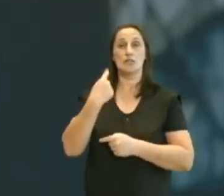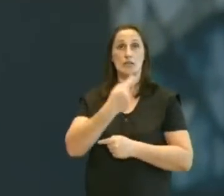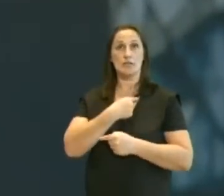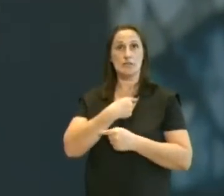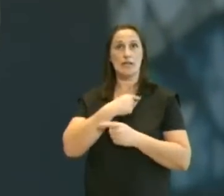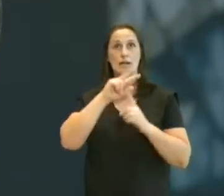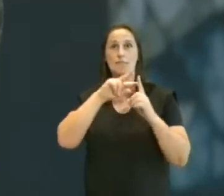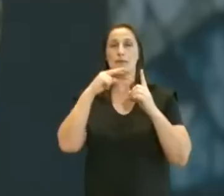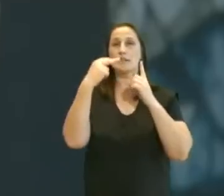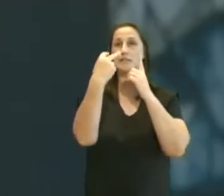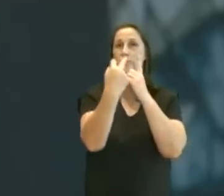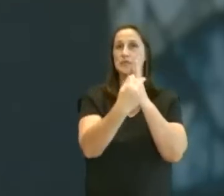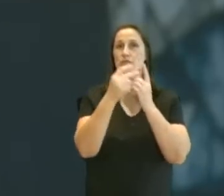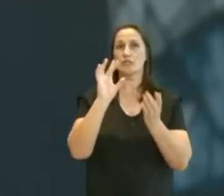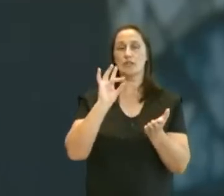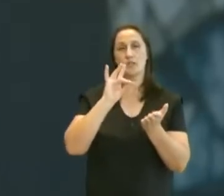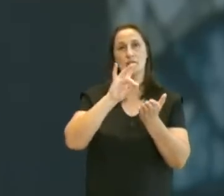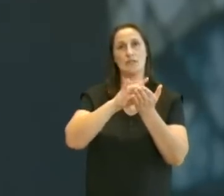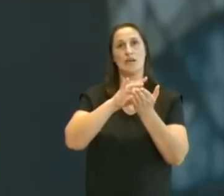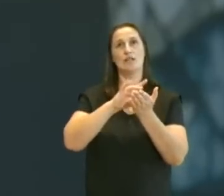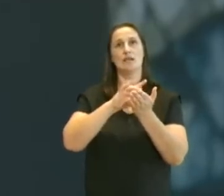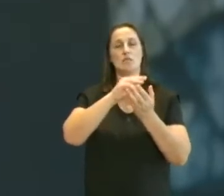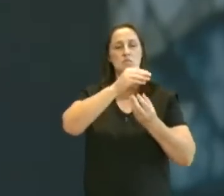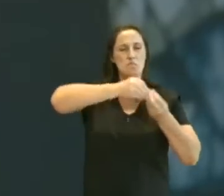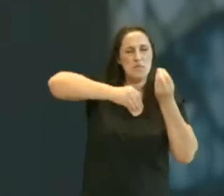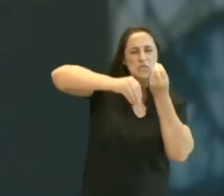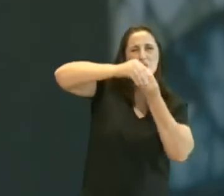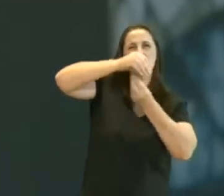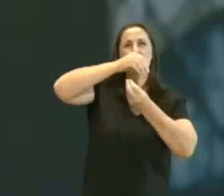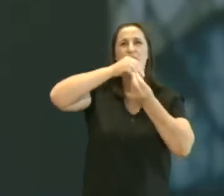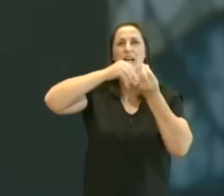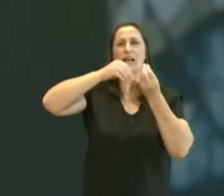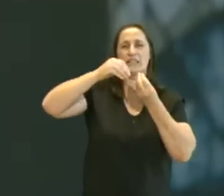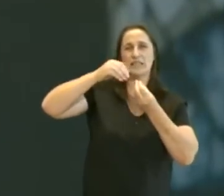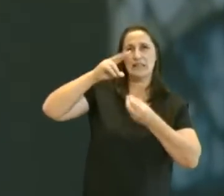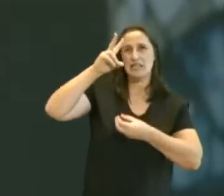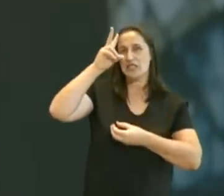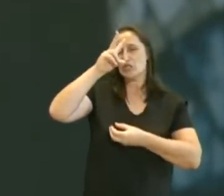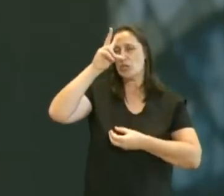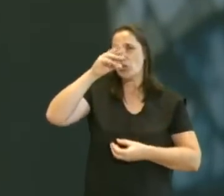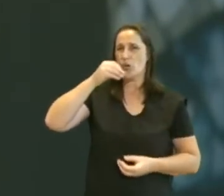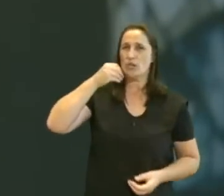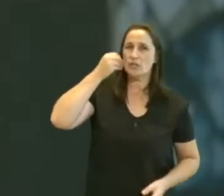vem misturada pela nossa história,